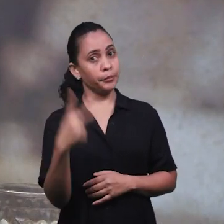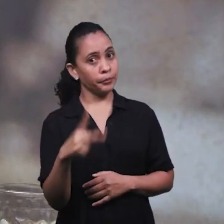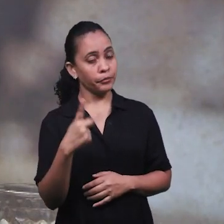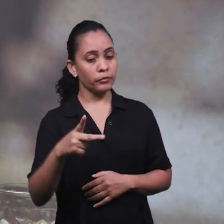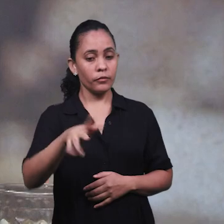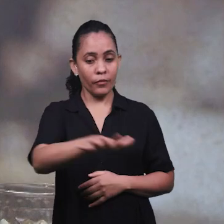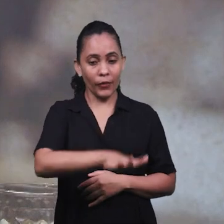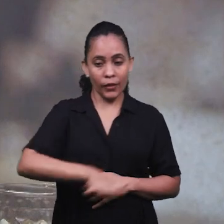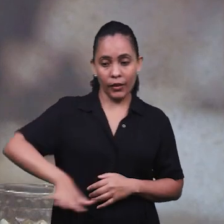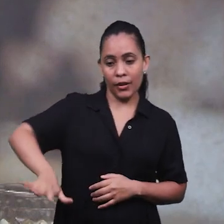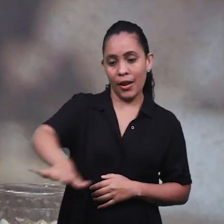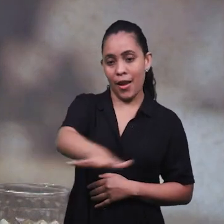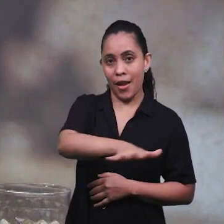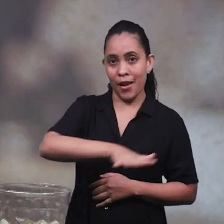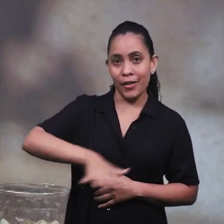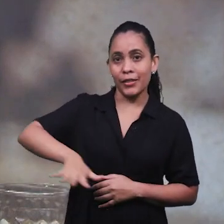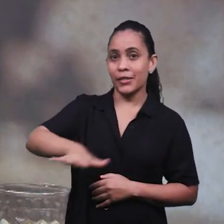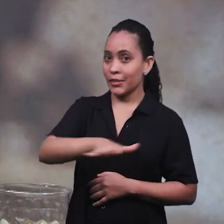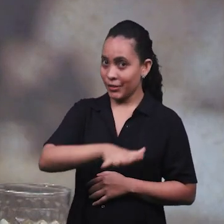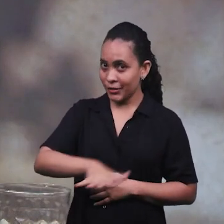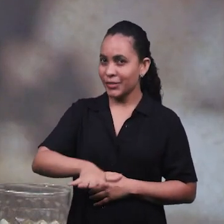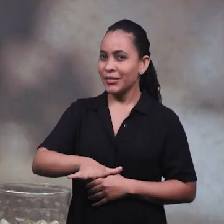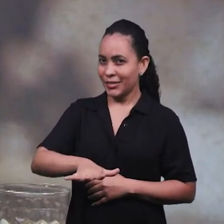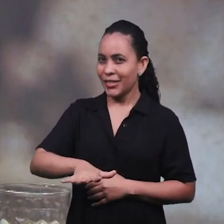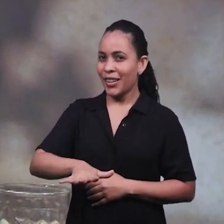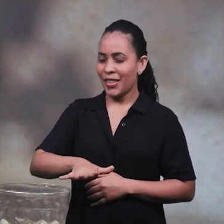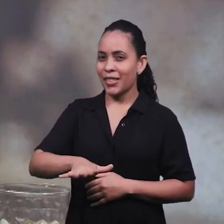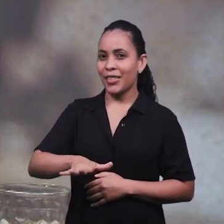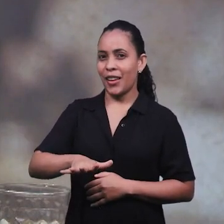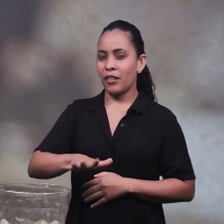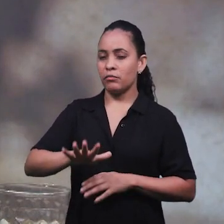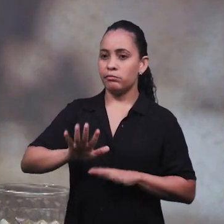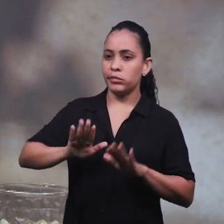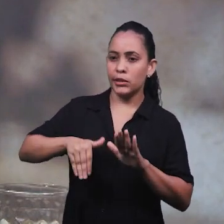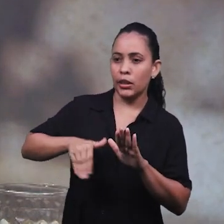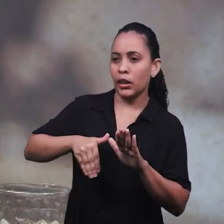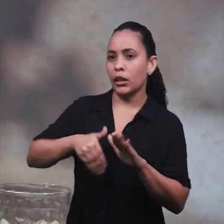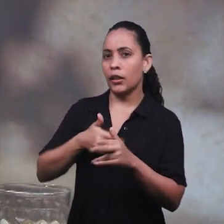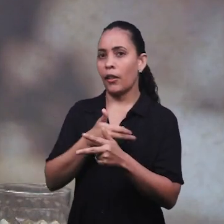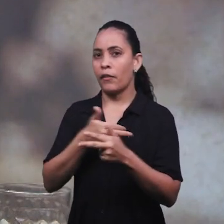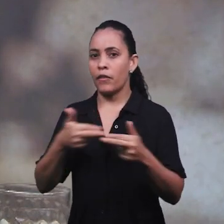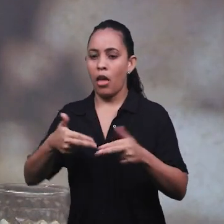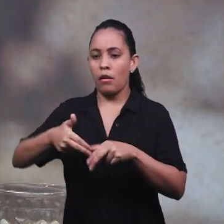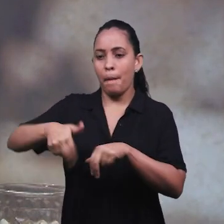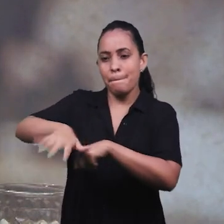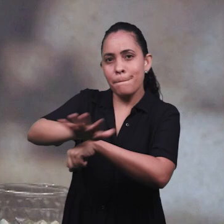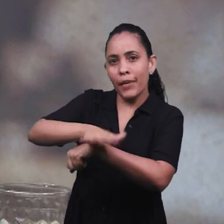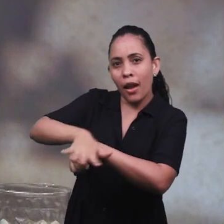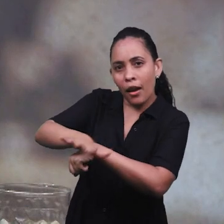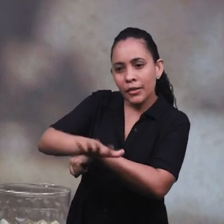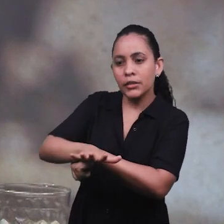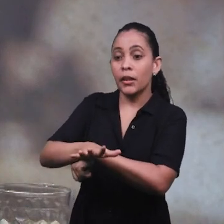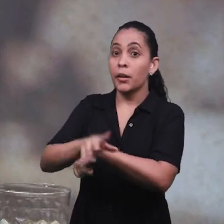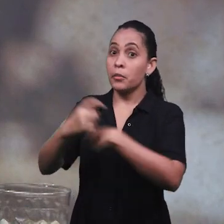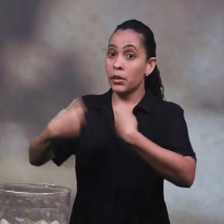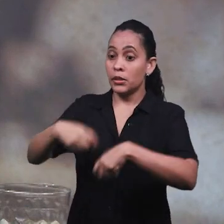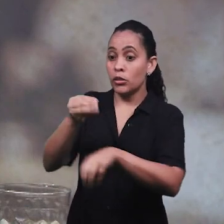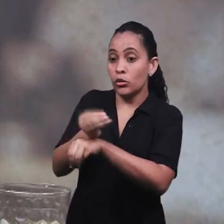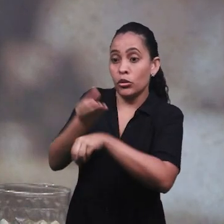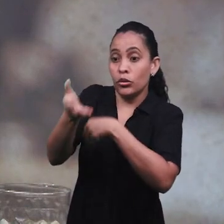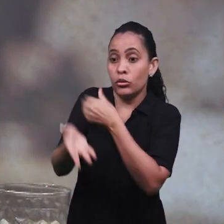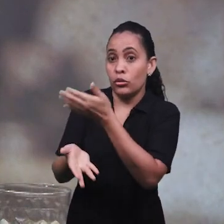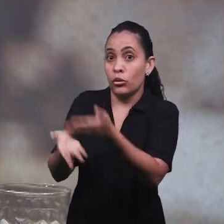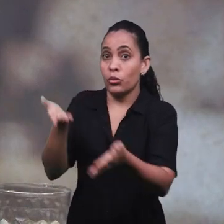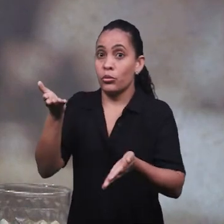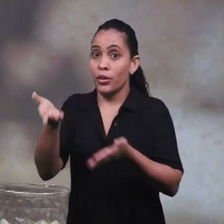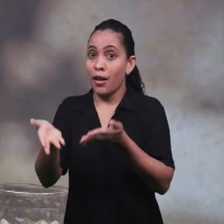áreas comuns. E essas áreas comuns demandam manutenção, demandam uma conservação. E essa